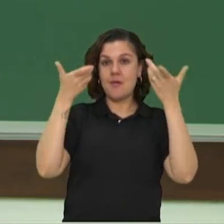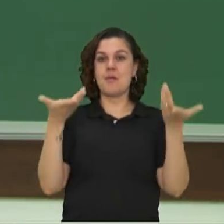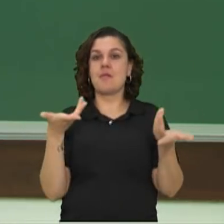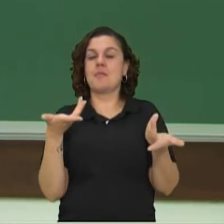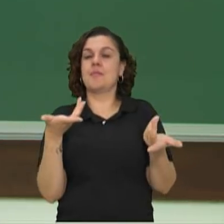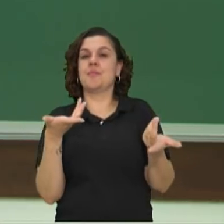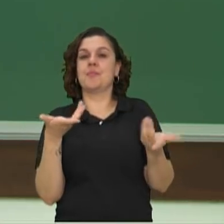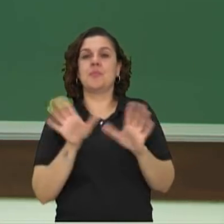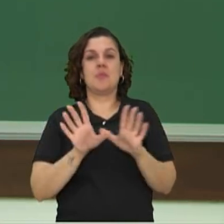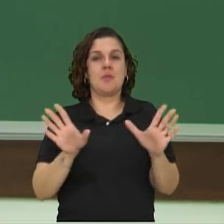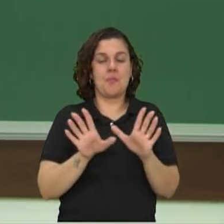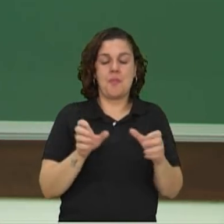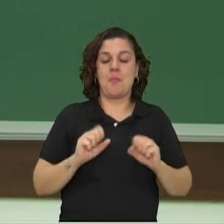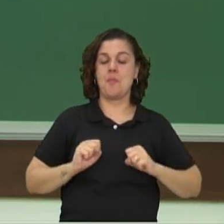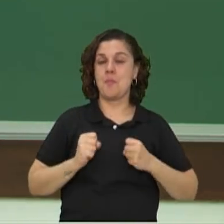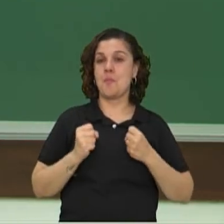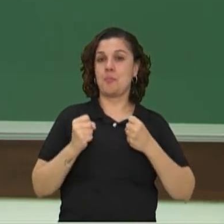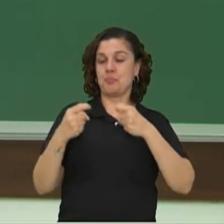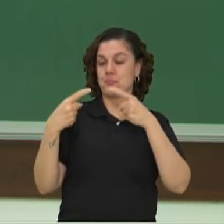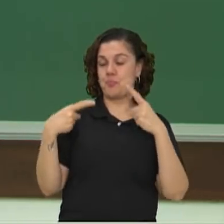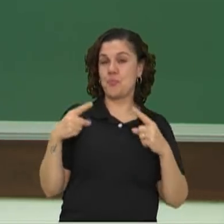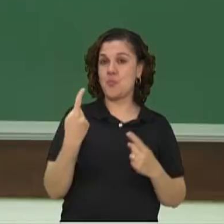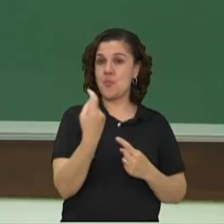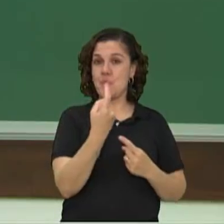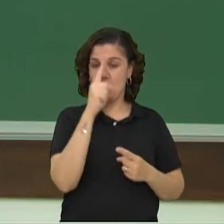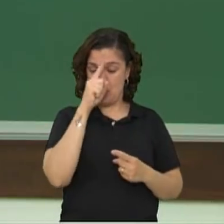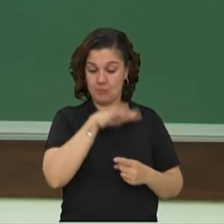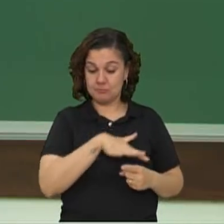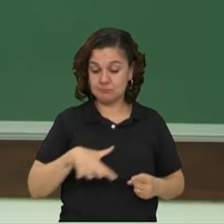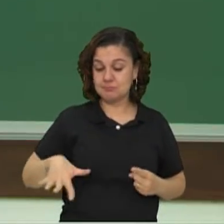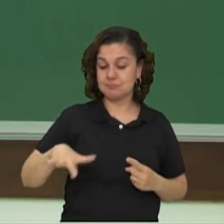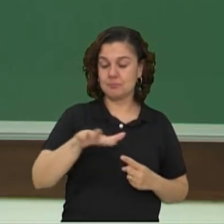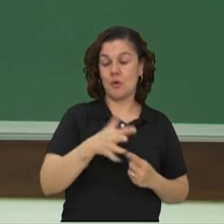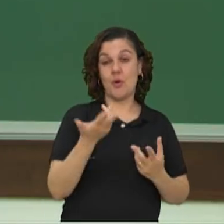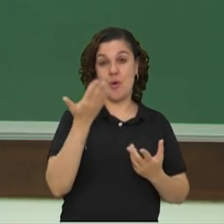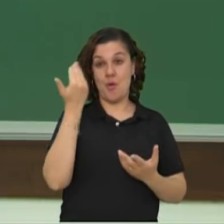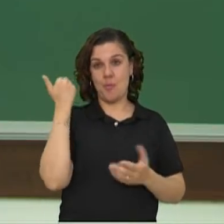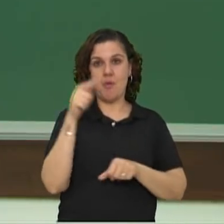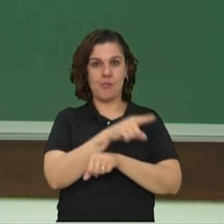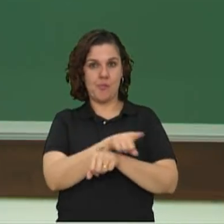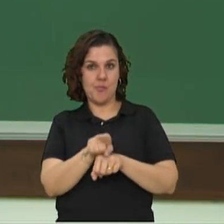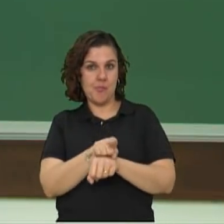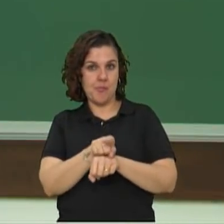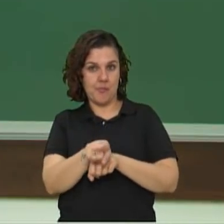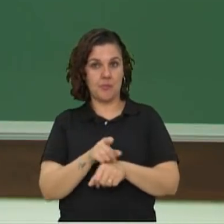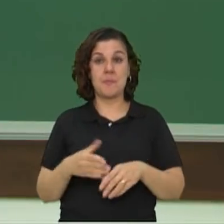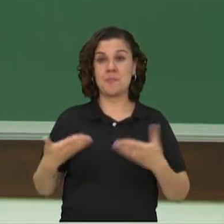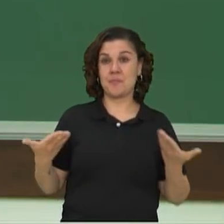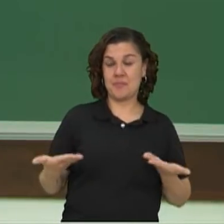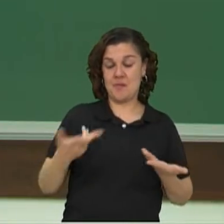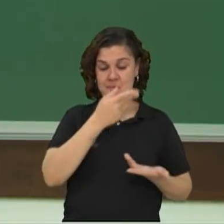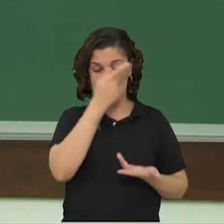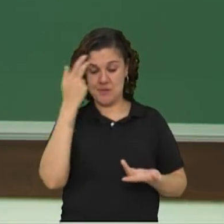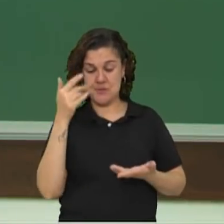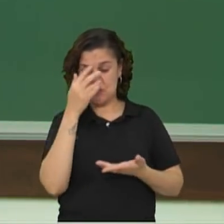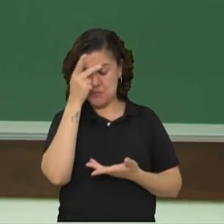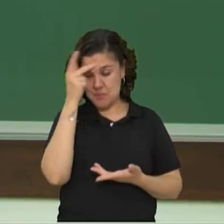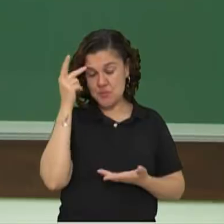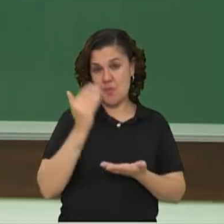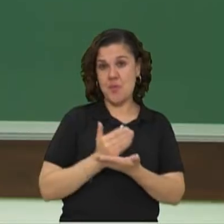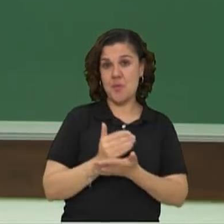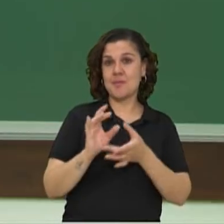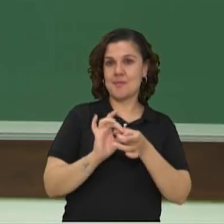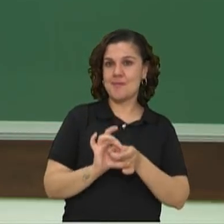não passavam mais a ter o poder de mandar na população, como havia também no período feudal, né? Então as pessoas começaram a ter mais